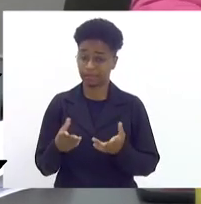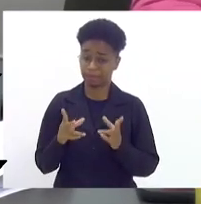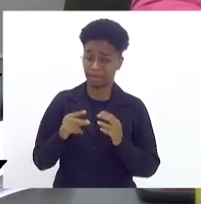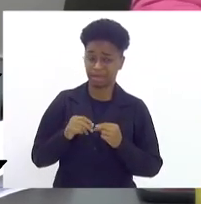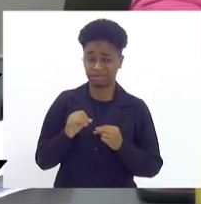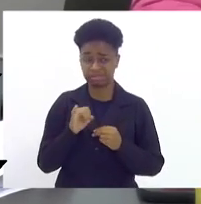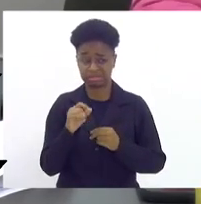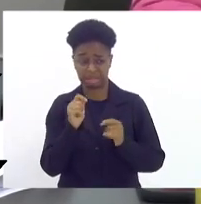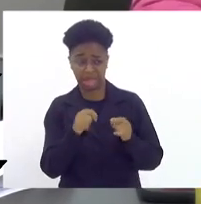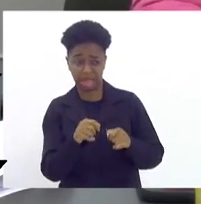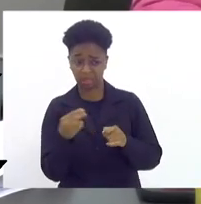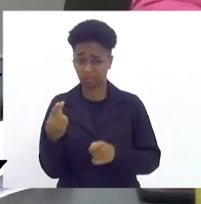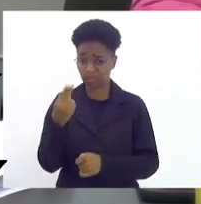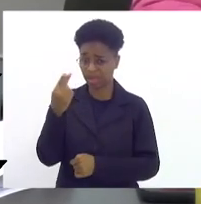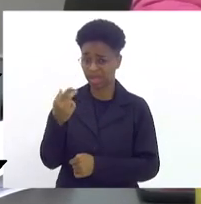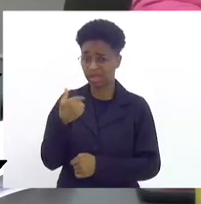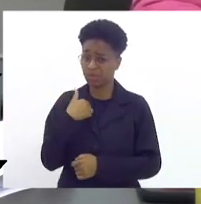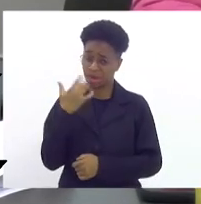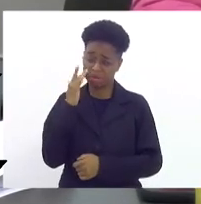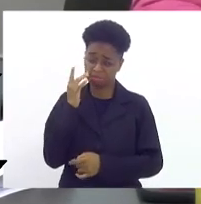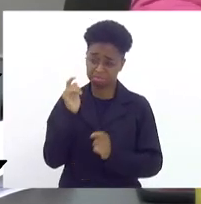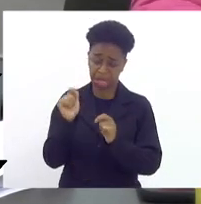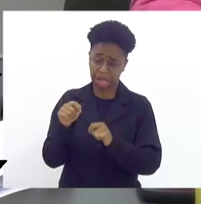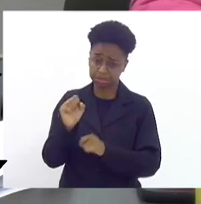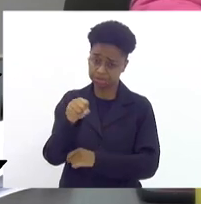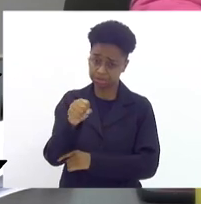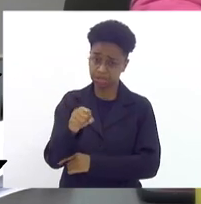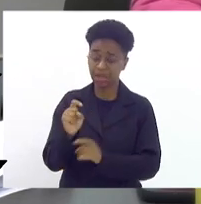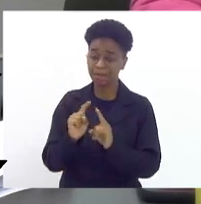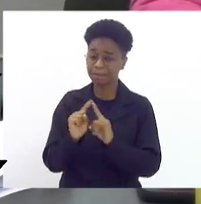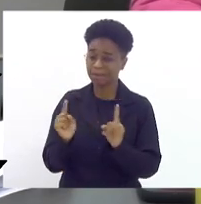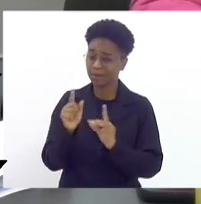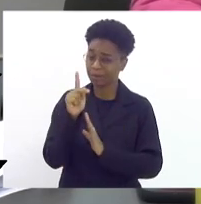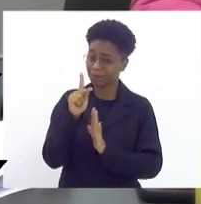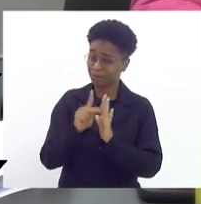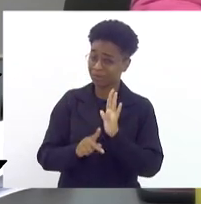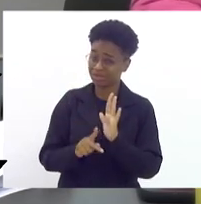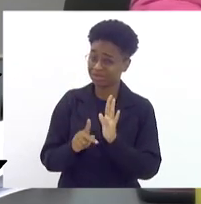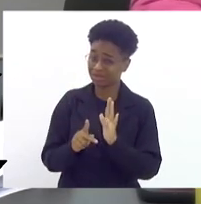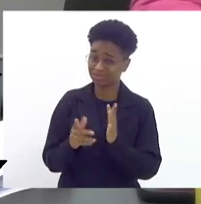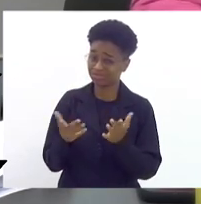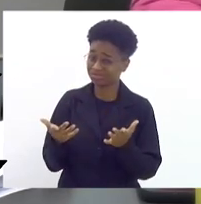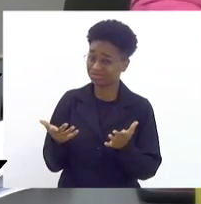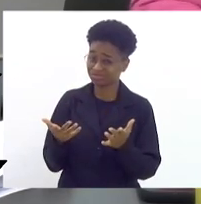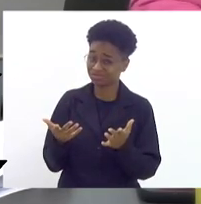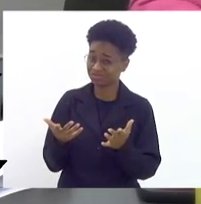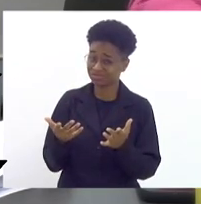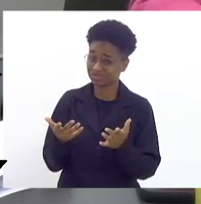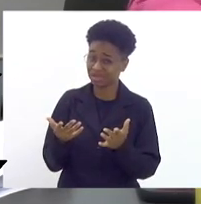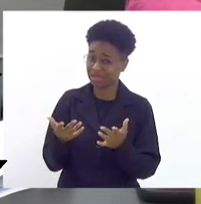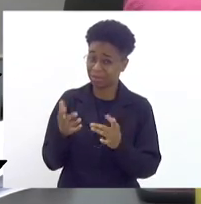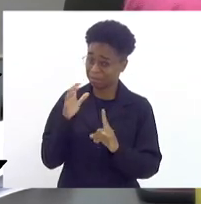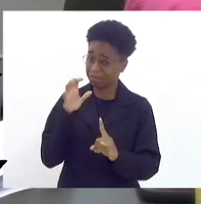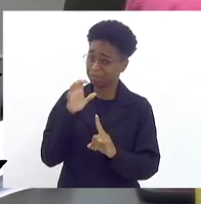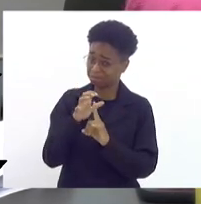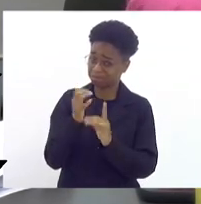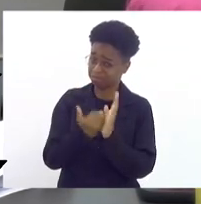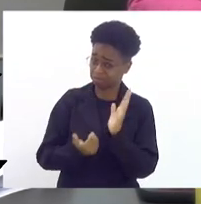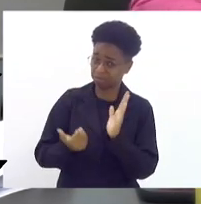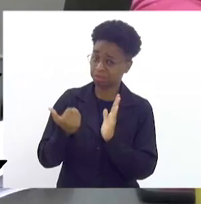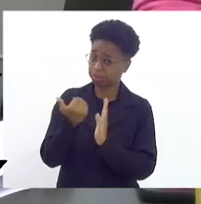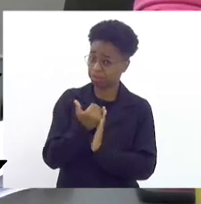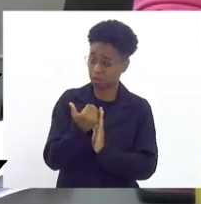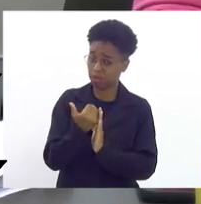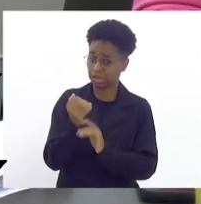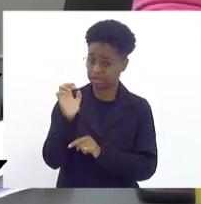ou não, eu acho que até caberia, mas um projeto sem um impacto está manco. Não é tamanco, não,